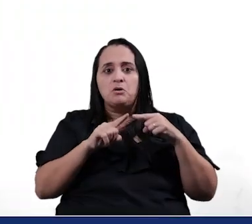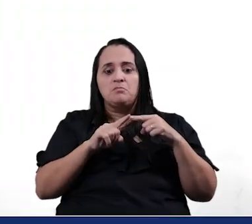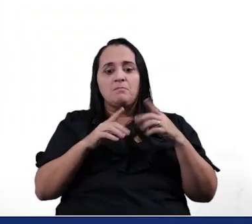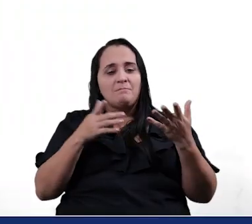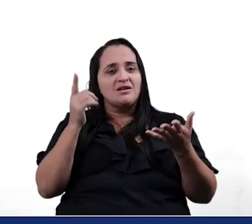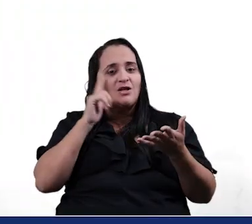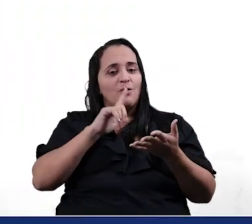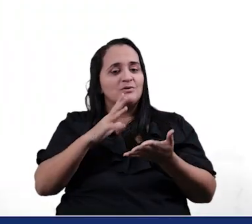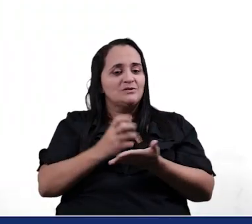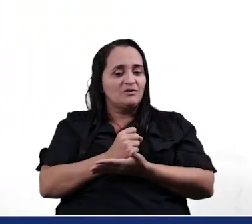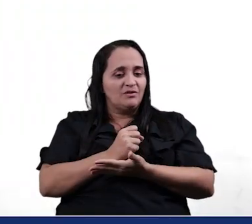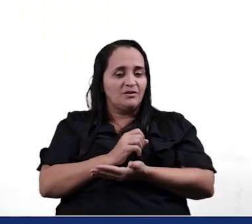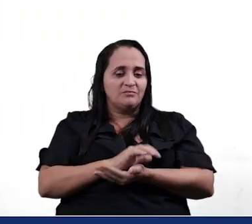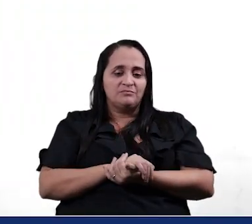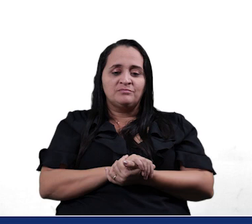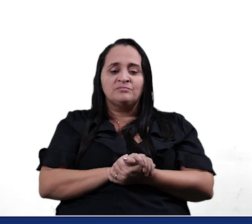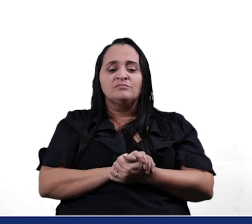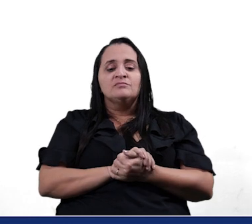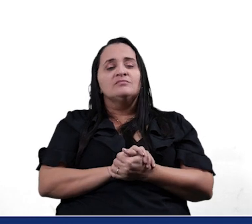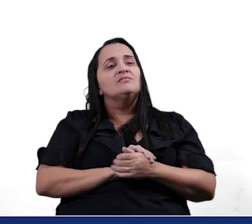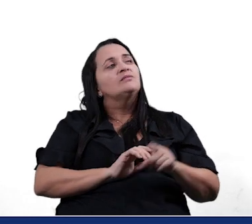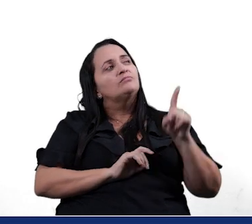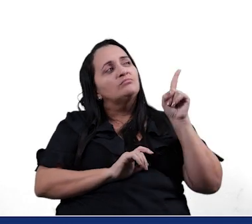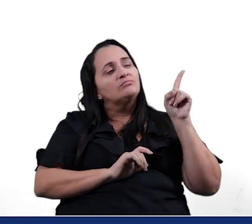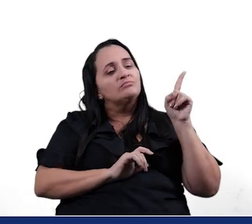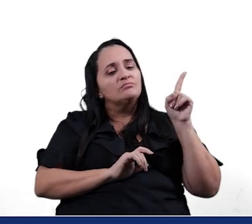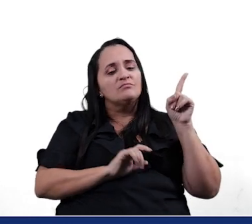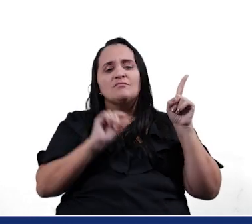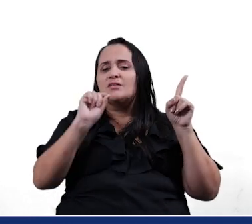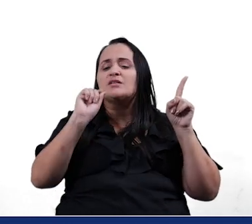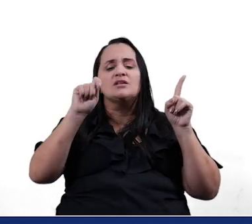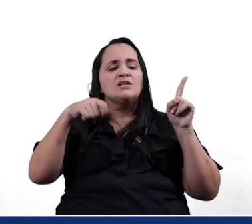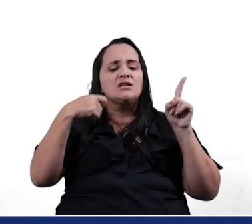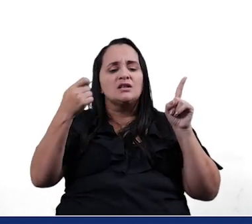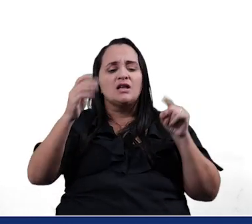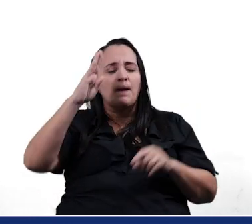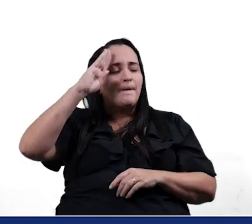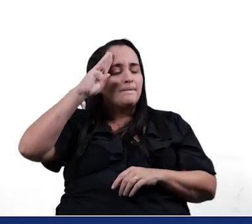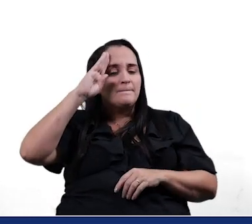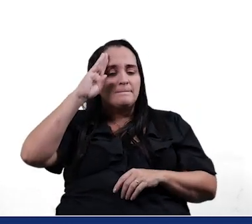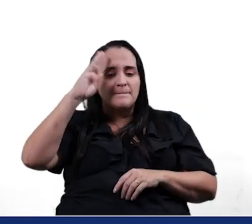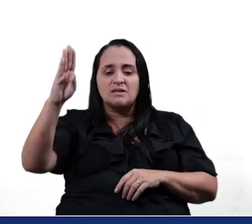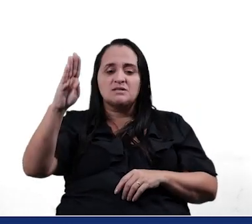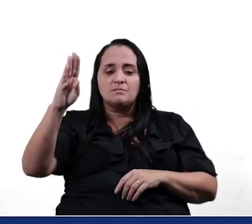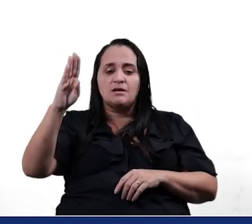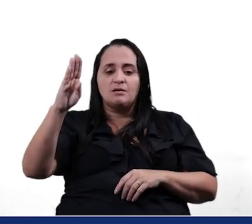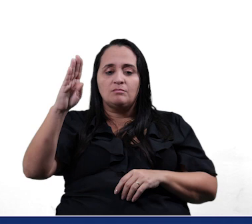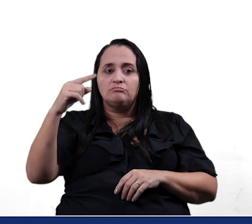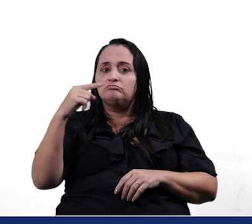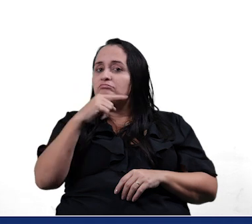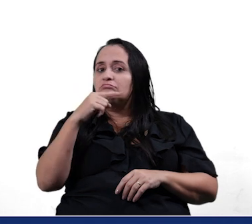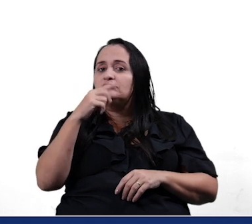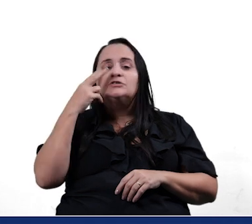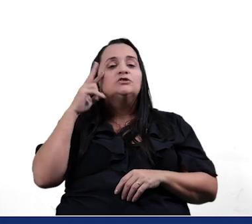Olha, então vamos lá, analisar esse trechinho da história. Quem é o personagem principal, né, desse conto